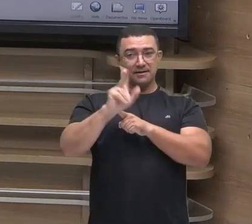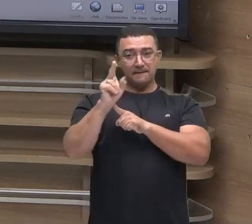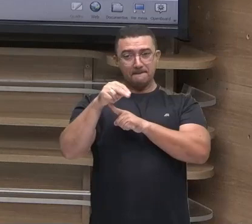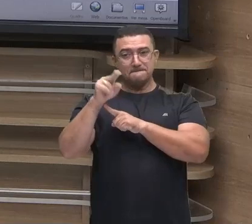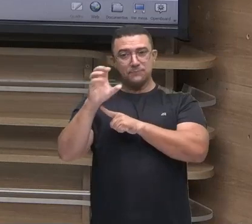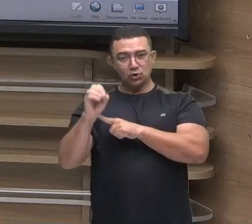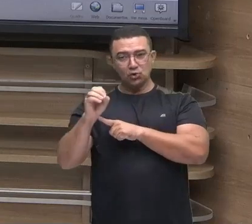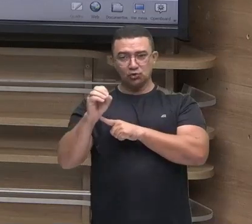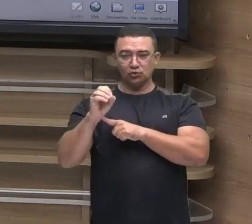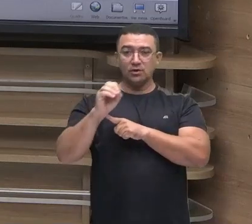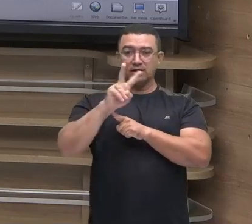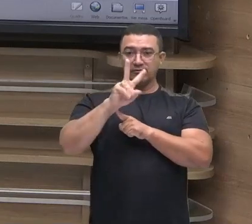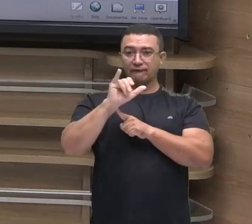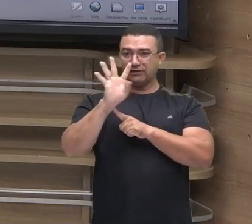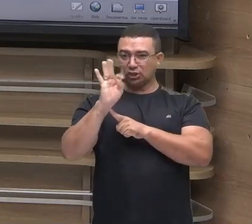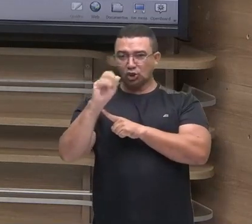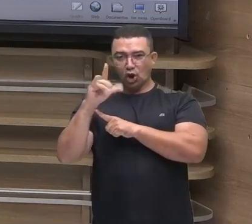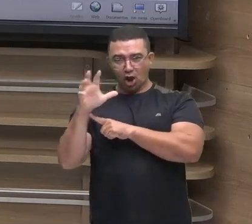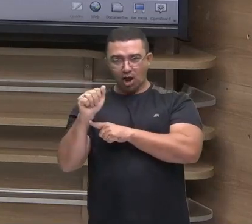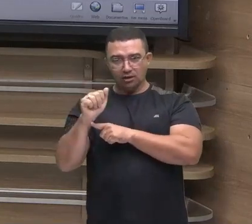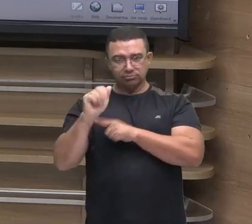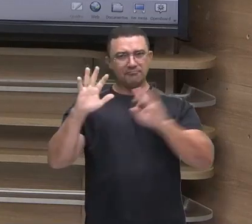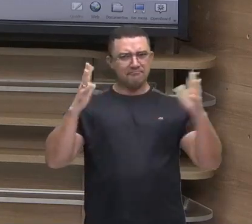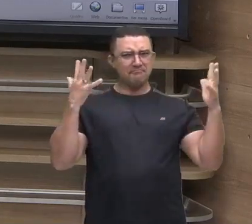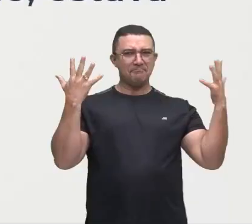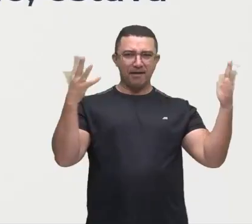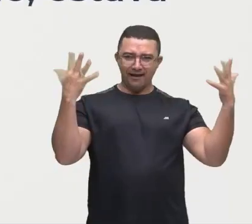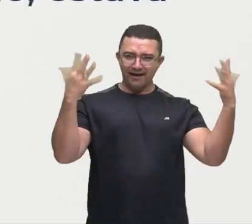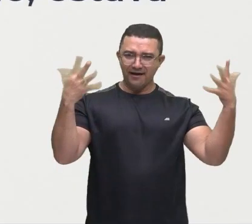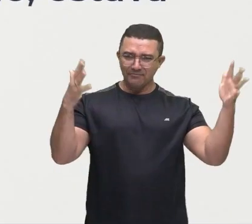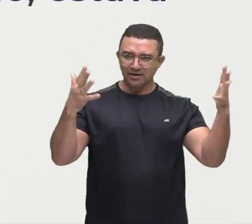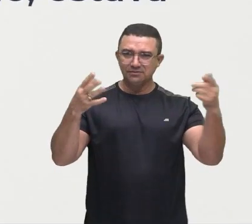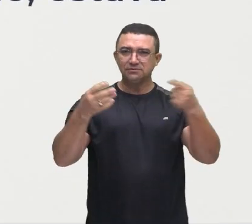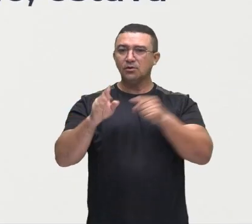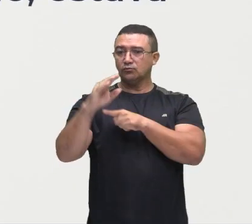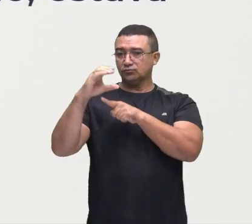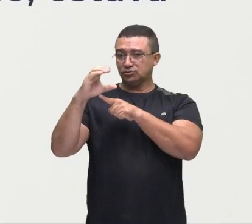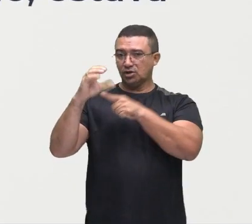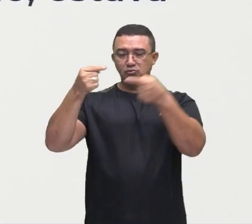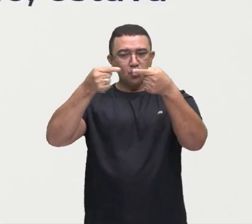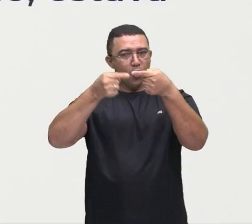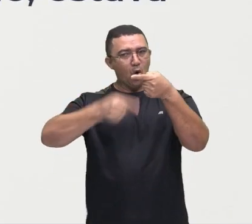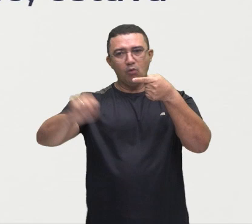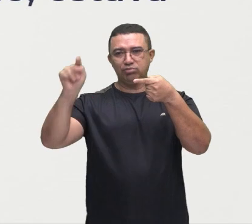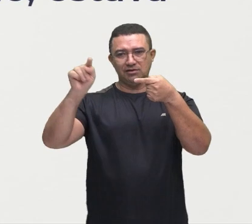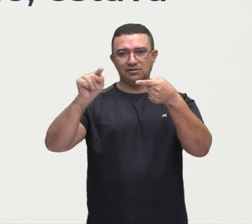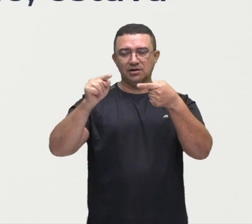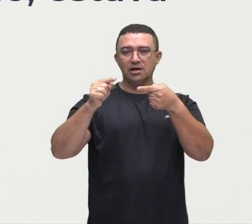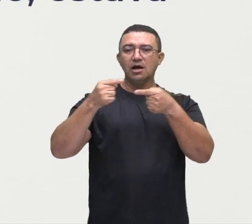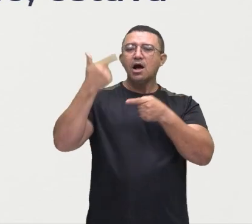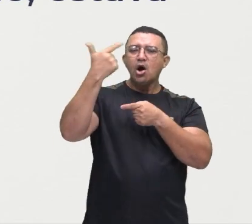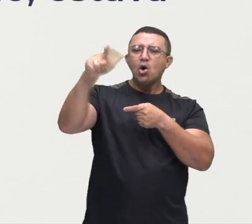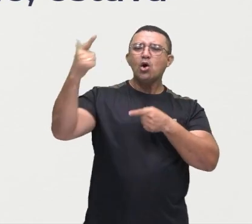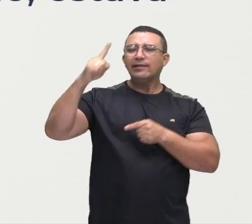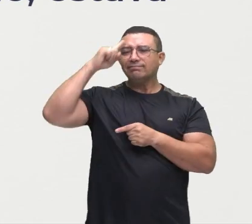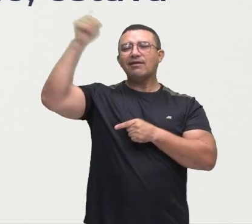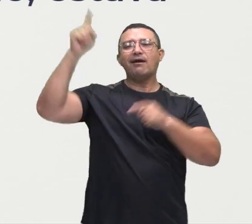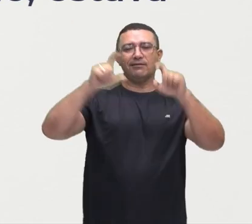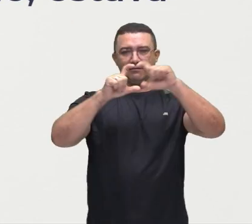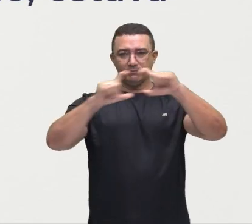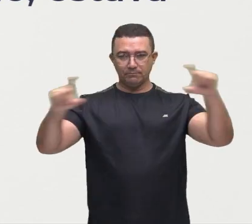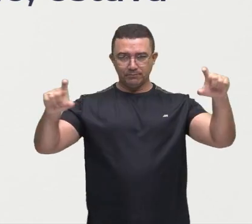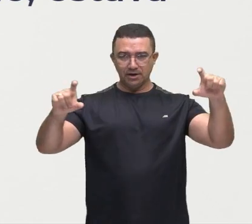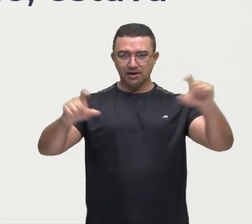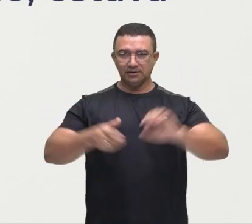letra C como sendo aquela que não se relaciona com as outras ideias do parágrafo.